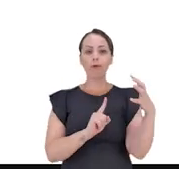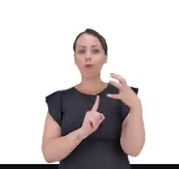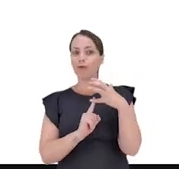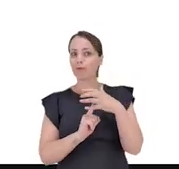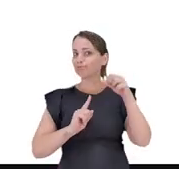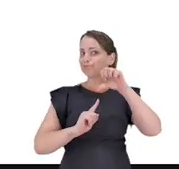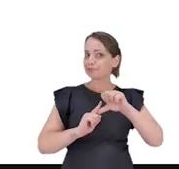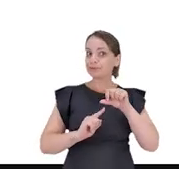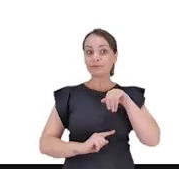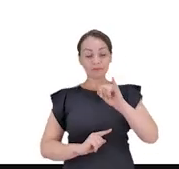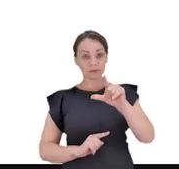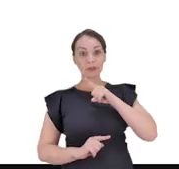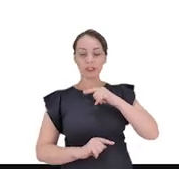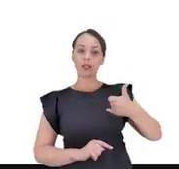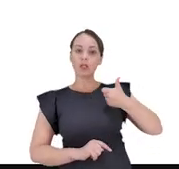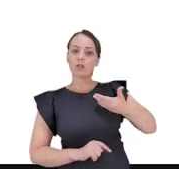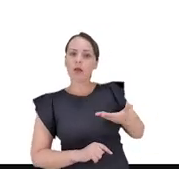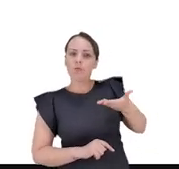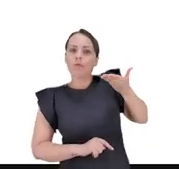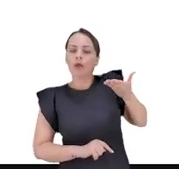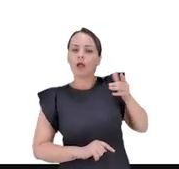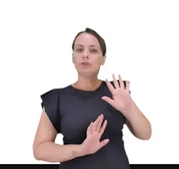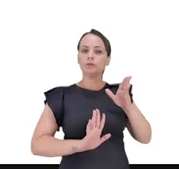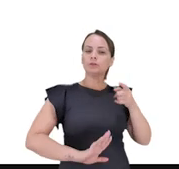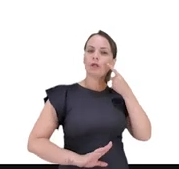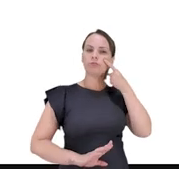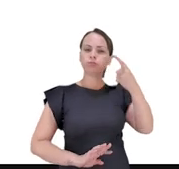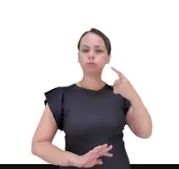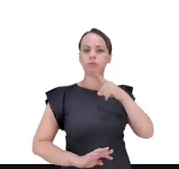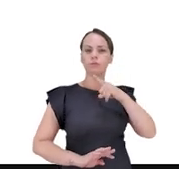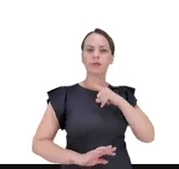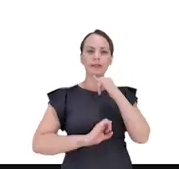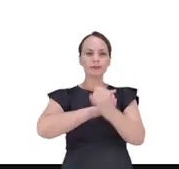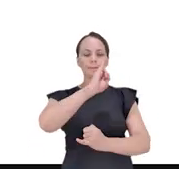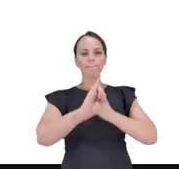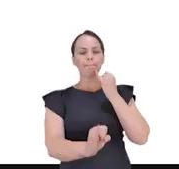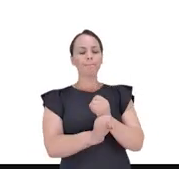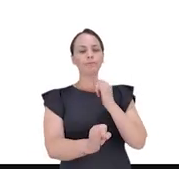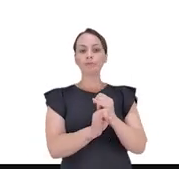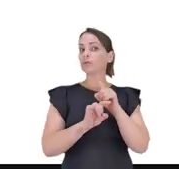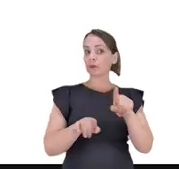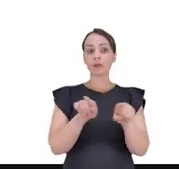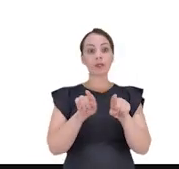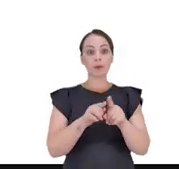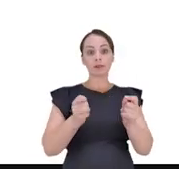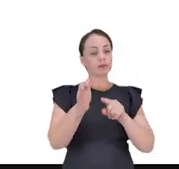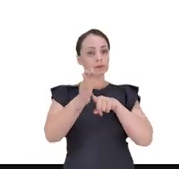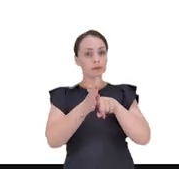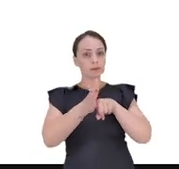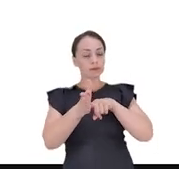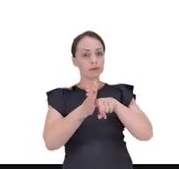trazem. Se você já é um pouco mais velho e está mais ligado, né, na internet, você pode fazer